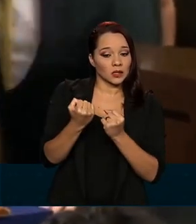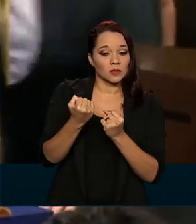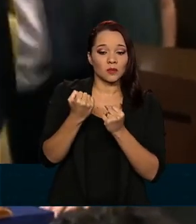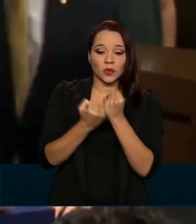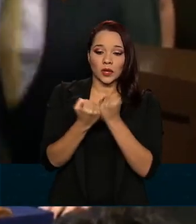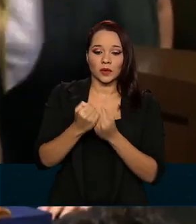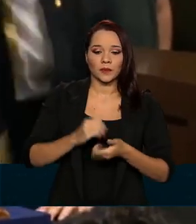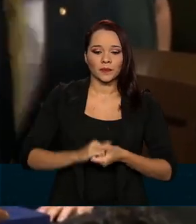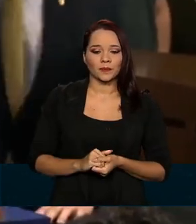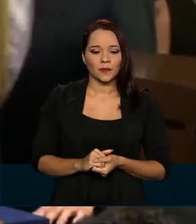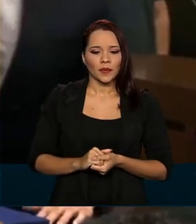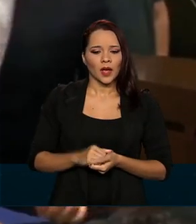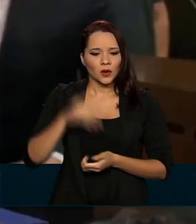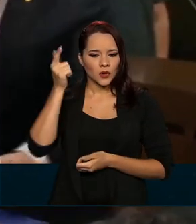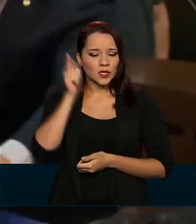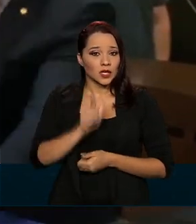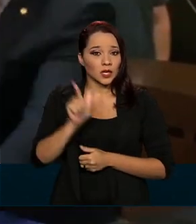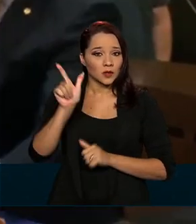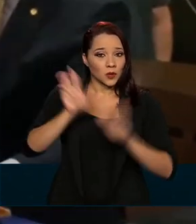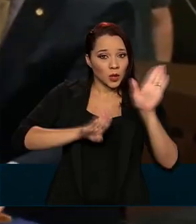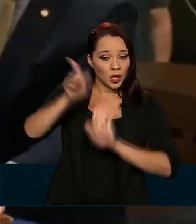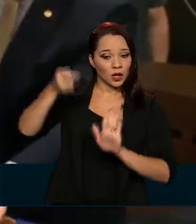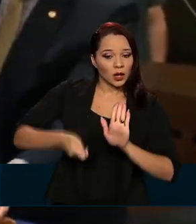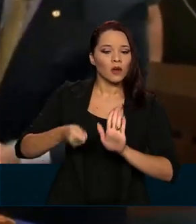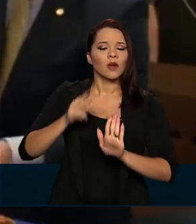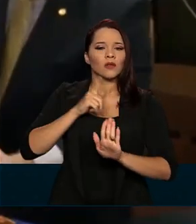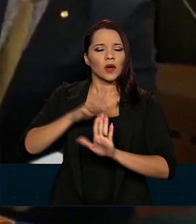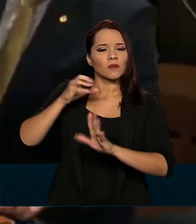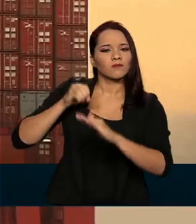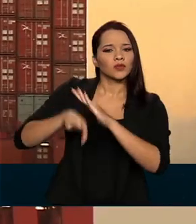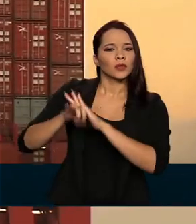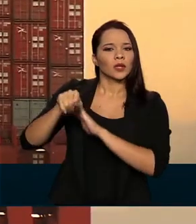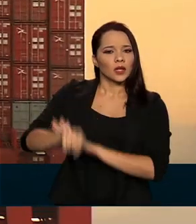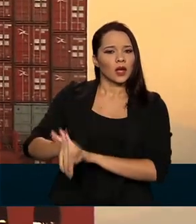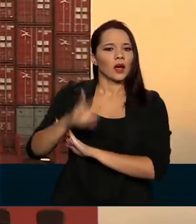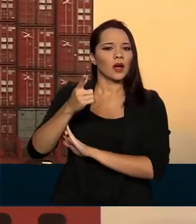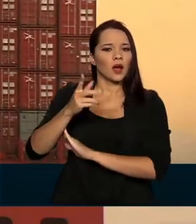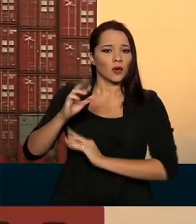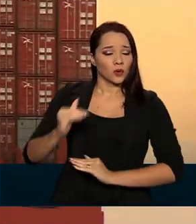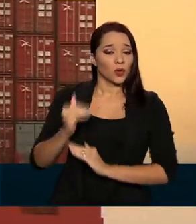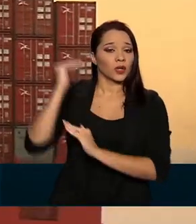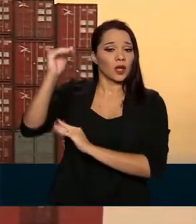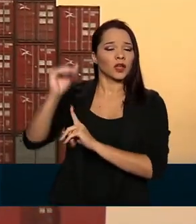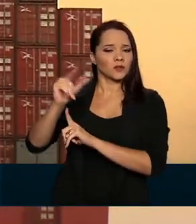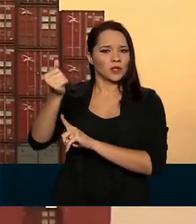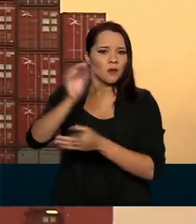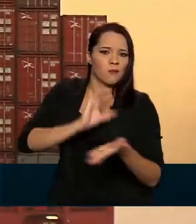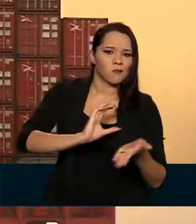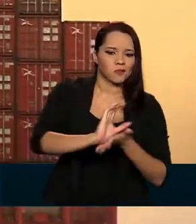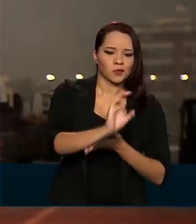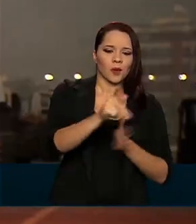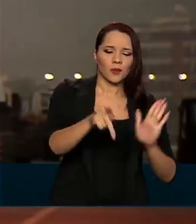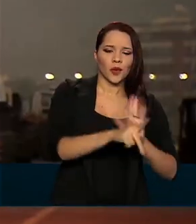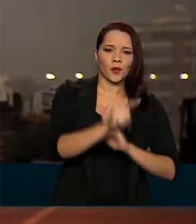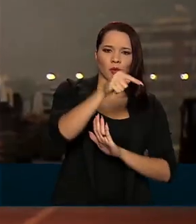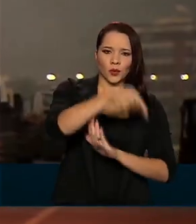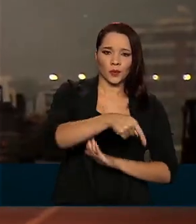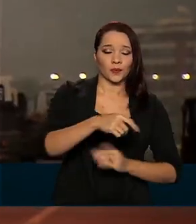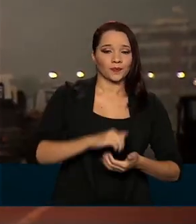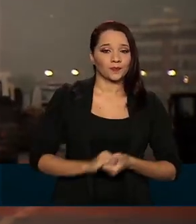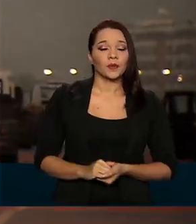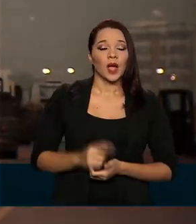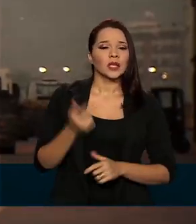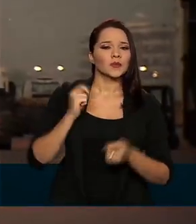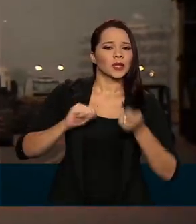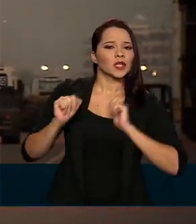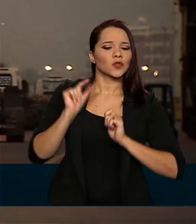recurso, arrecadado neste leilão, vai para os cofres da autoridade portuária e deve ser reinvestido no próprio Porto. A expectativa